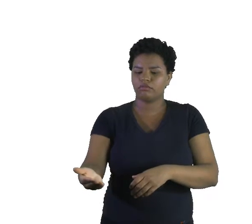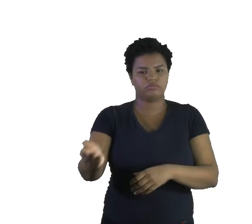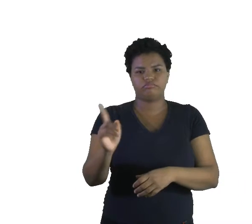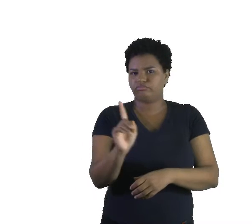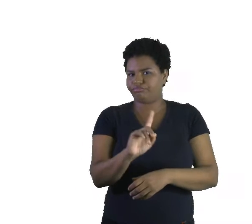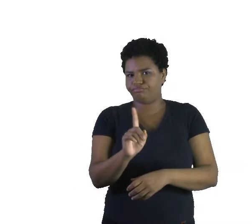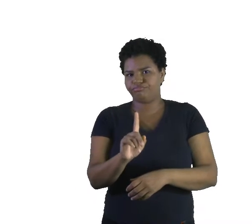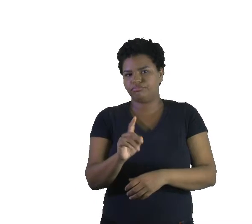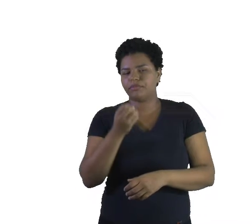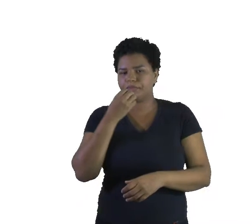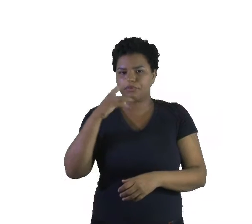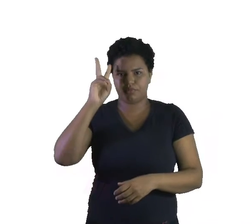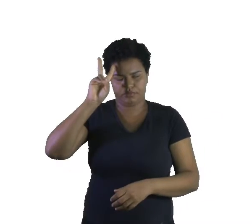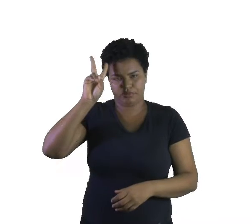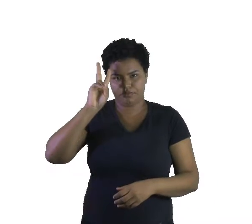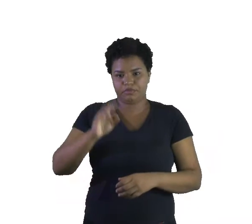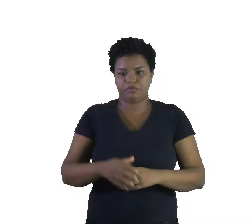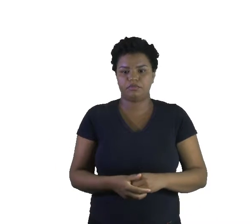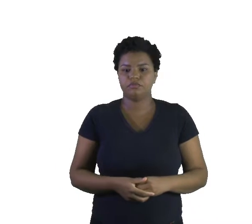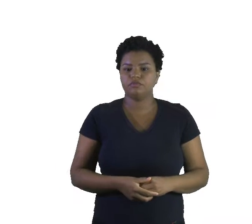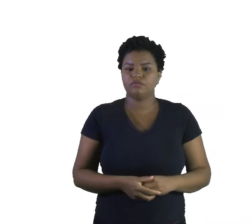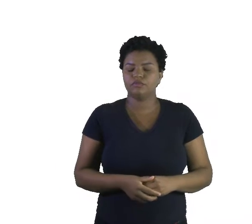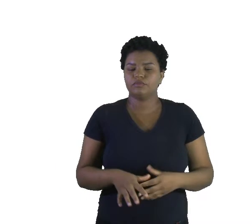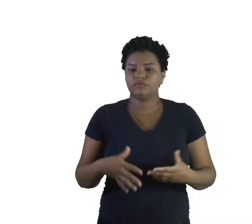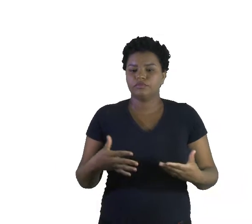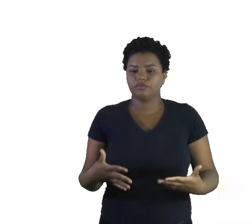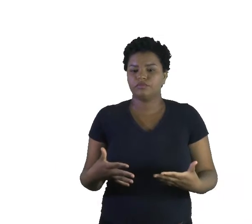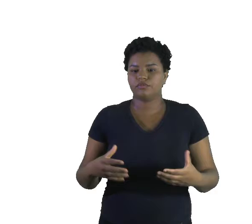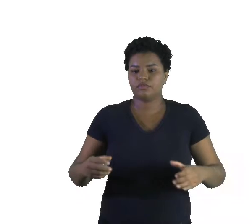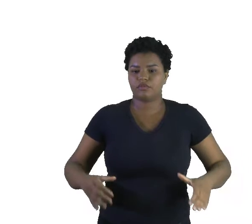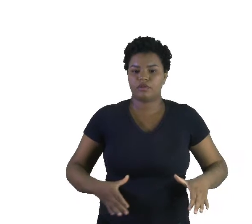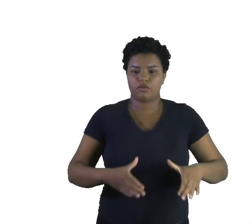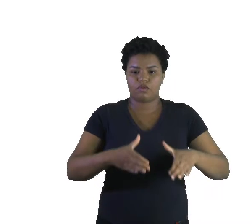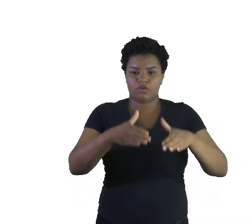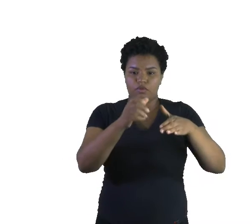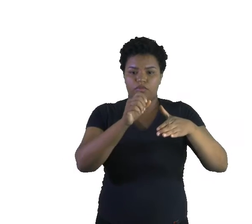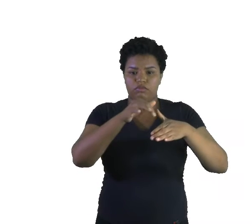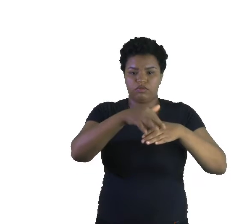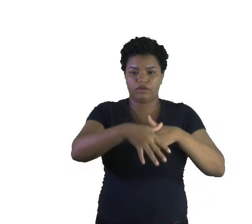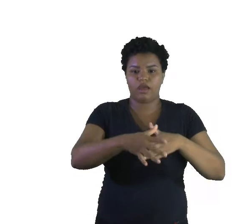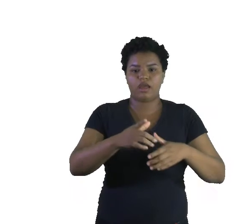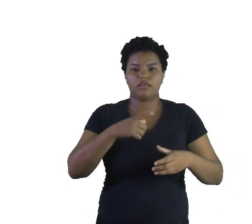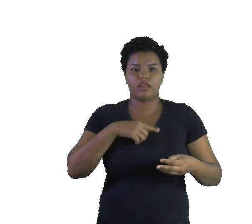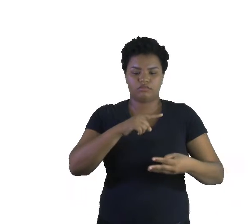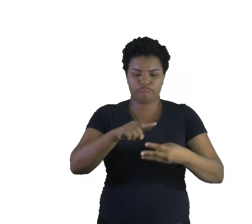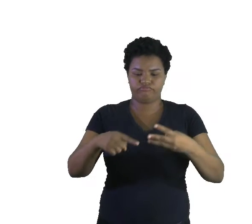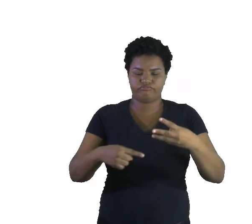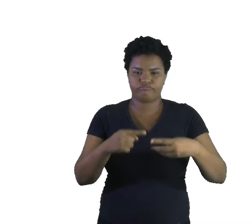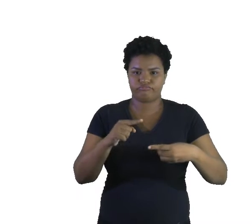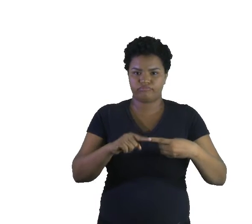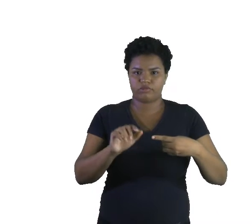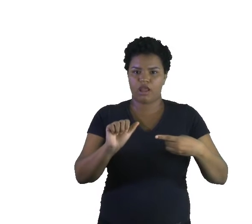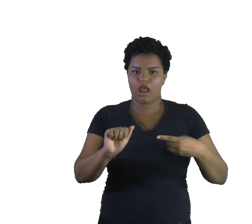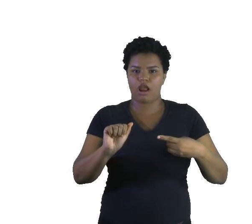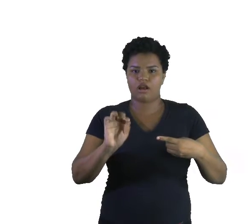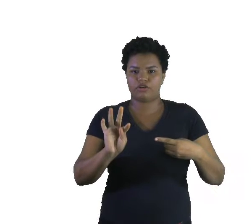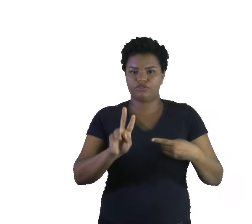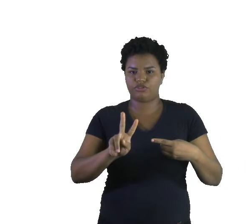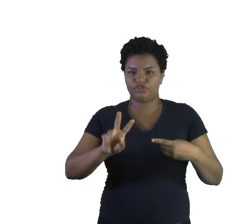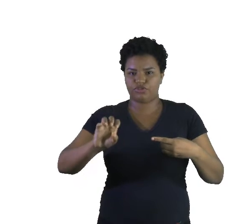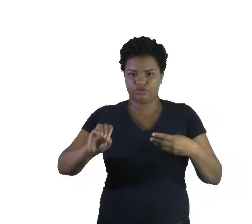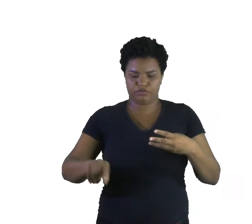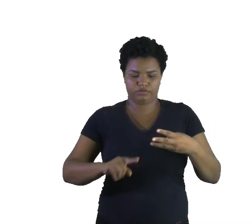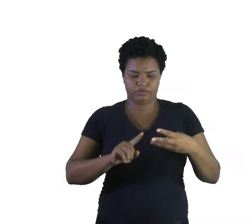isso. Podem os vulcões serem classificados em 3 tipos: os vulcões ativos, os